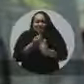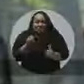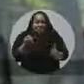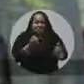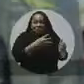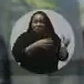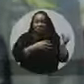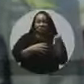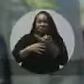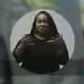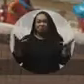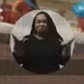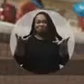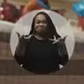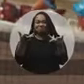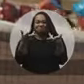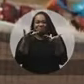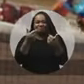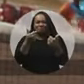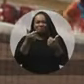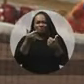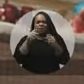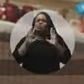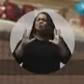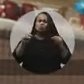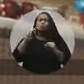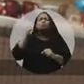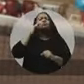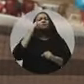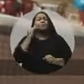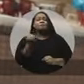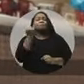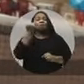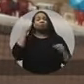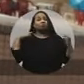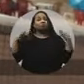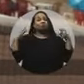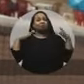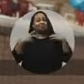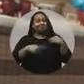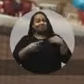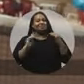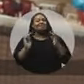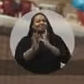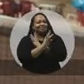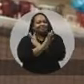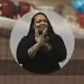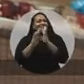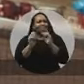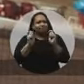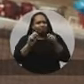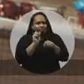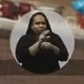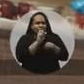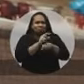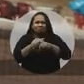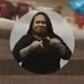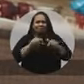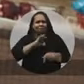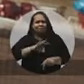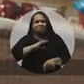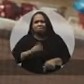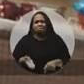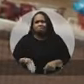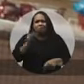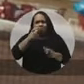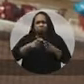novo, requalificado. Todo mundo sabe a importância do turismo para a nossa cidade. É um setor que gera emprego e renda para muita gente.